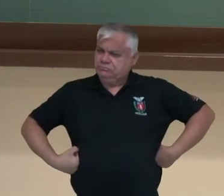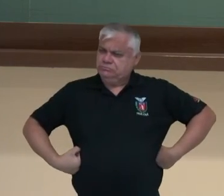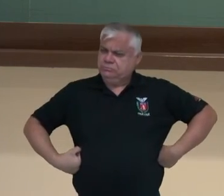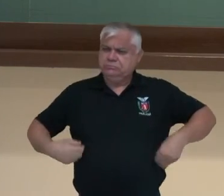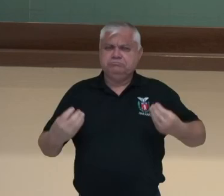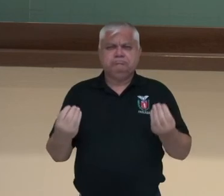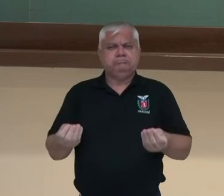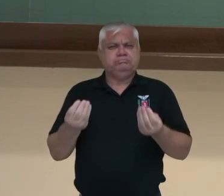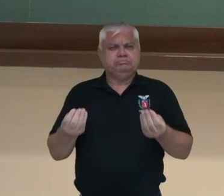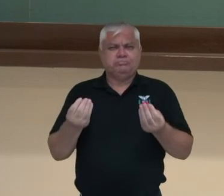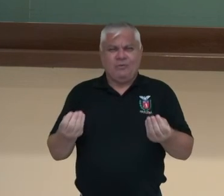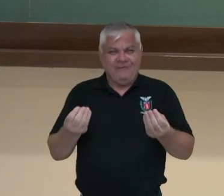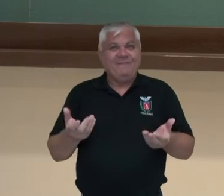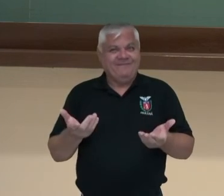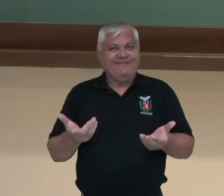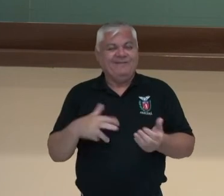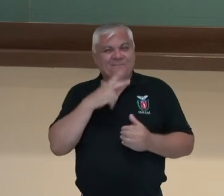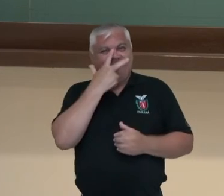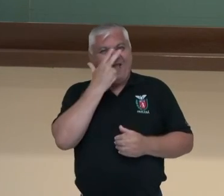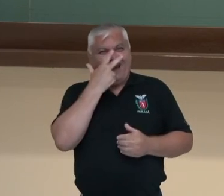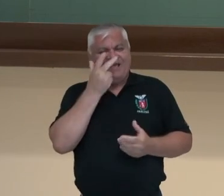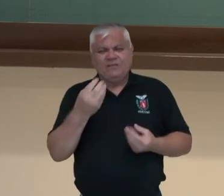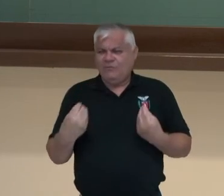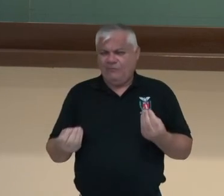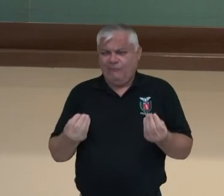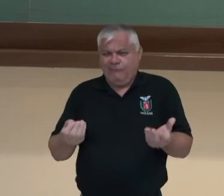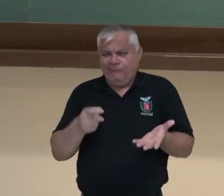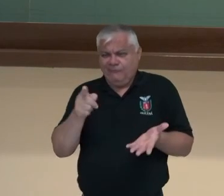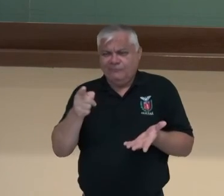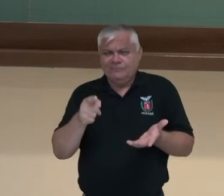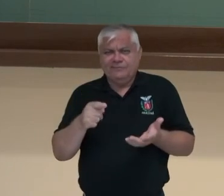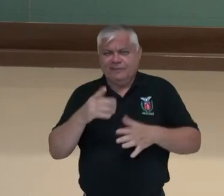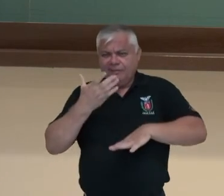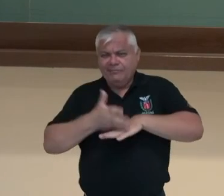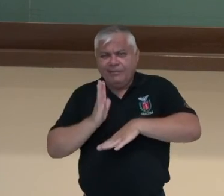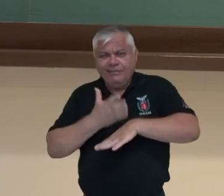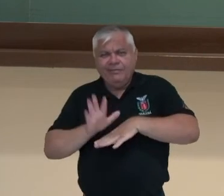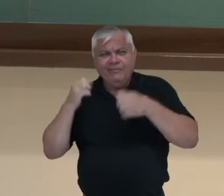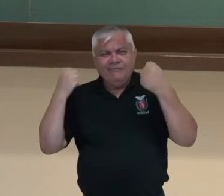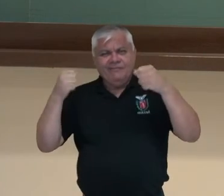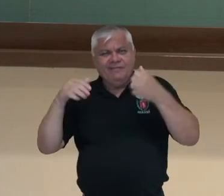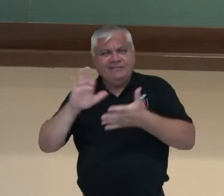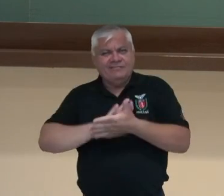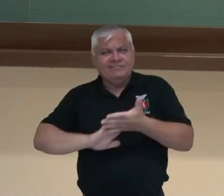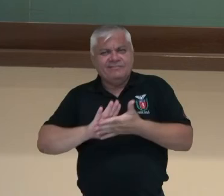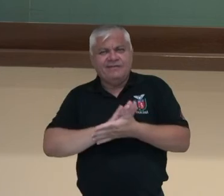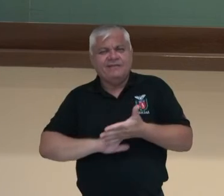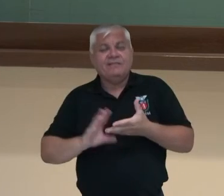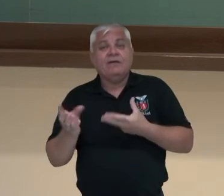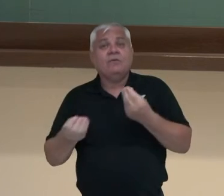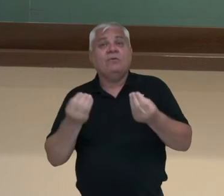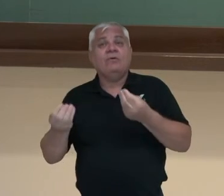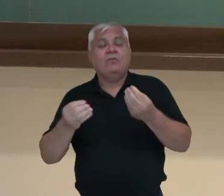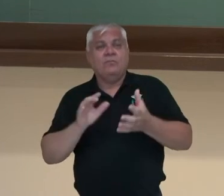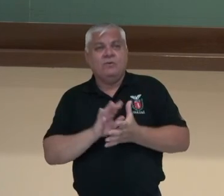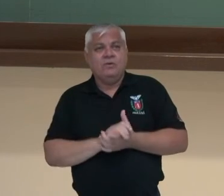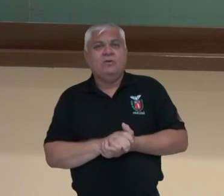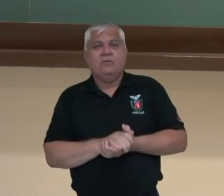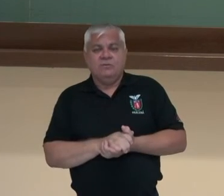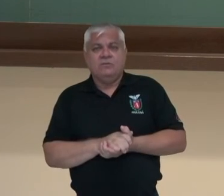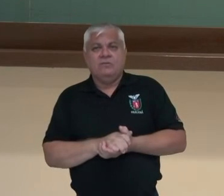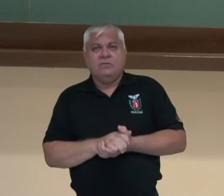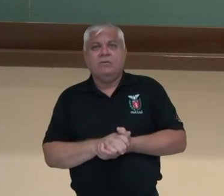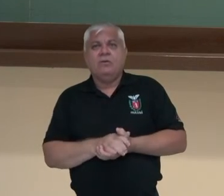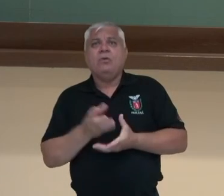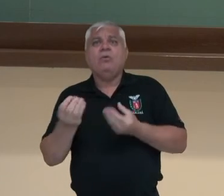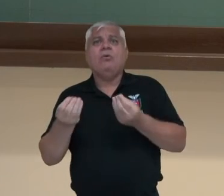Tipo, indignado com isso, né? Como assim, né? Você não pratica atividade física? Como é que é esse consumo da